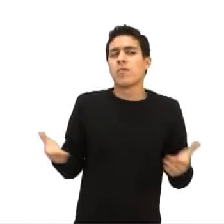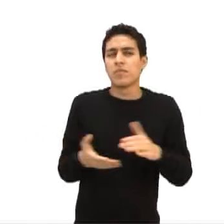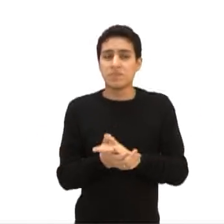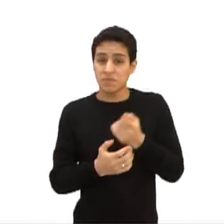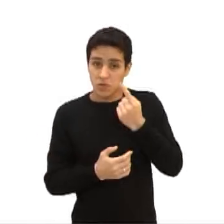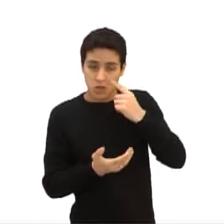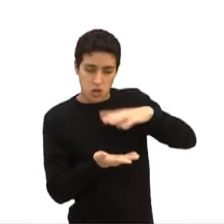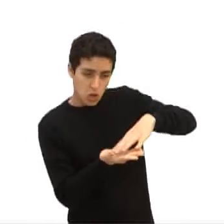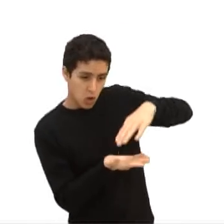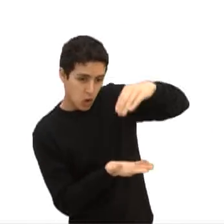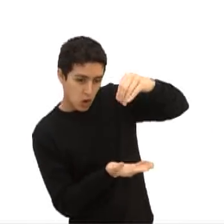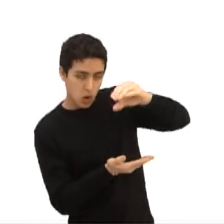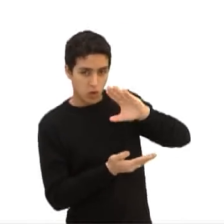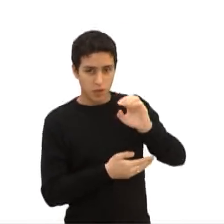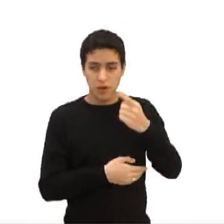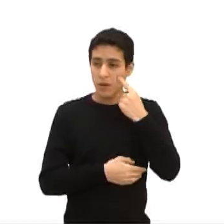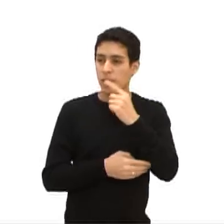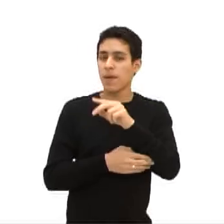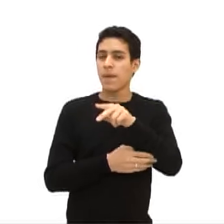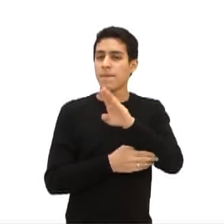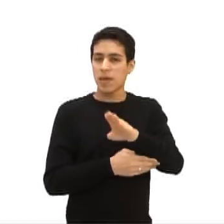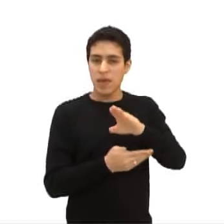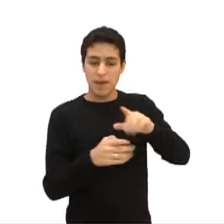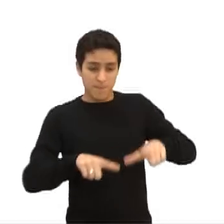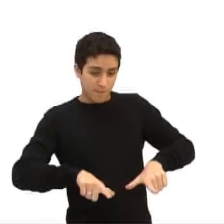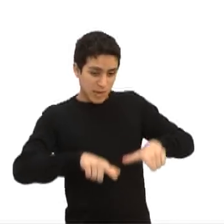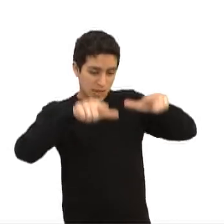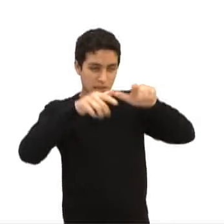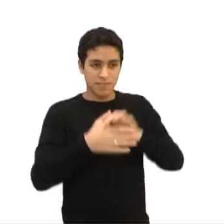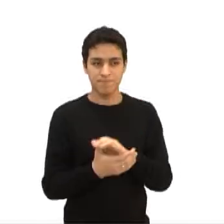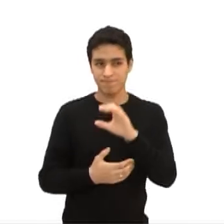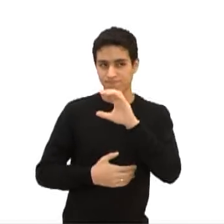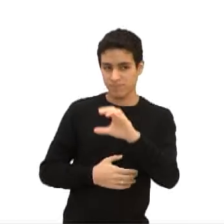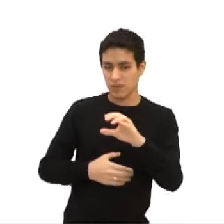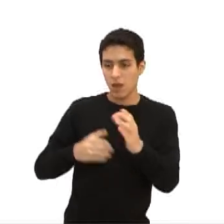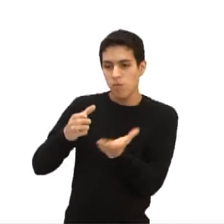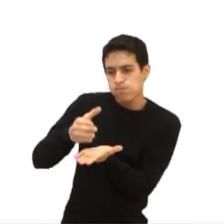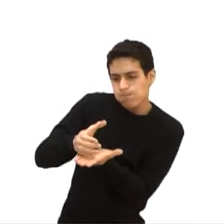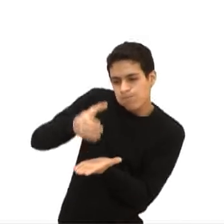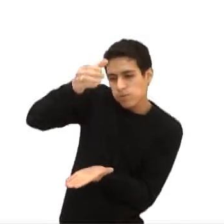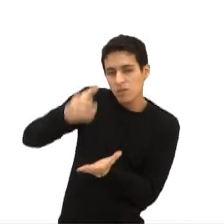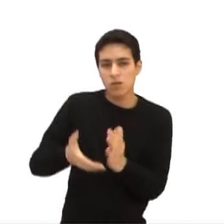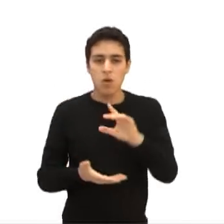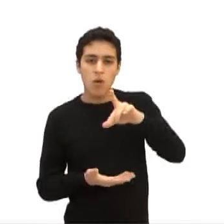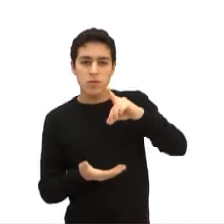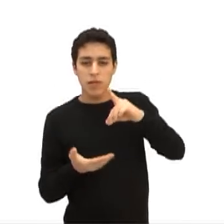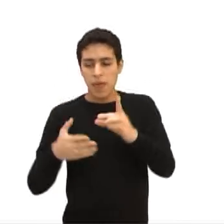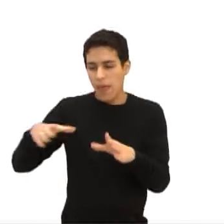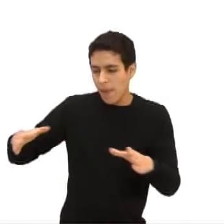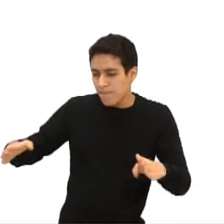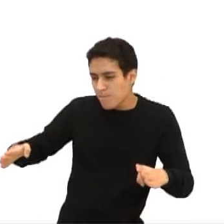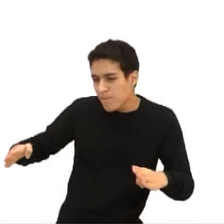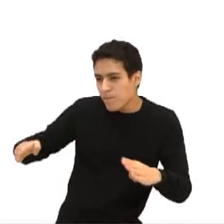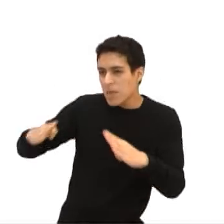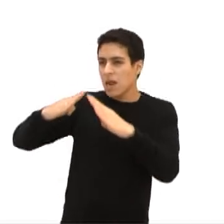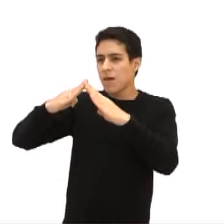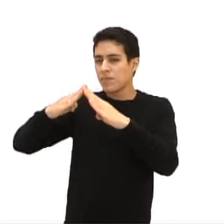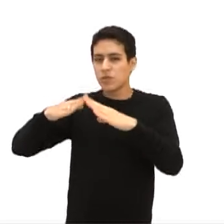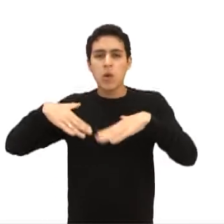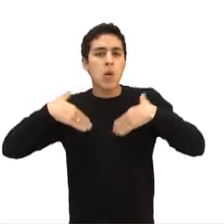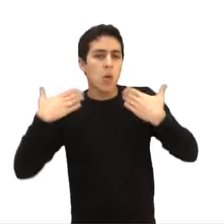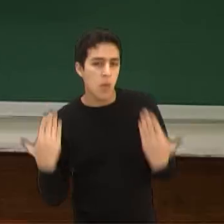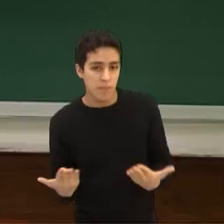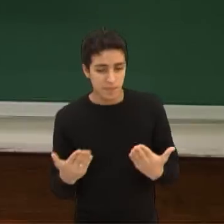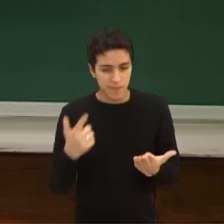Cone, B. Prisma, C. Cilindro ou D. Pirâmide. Gente,